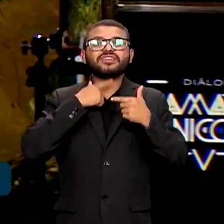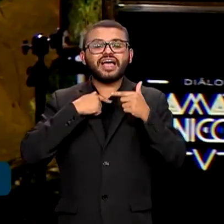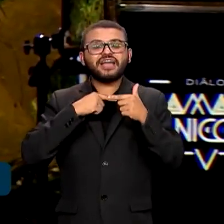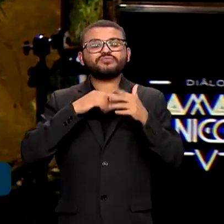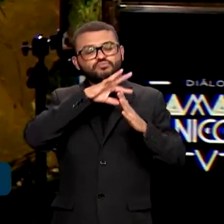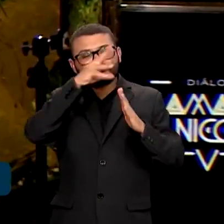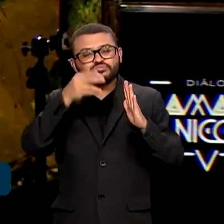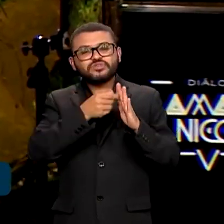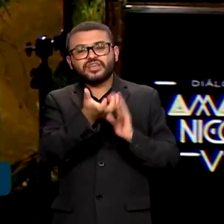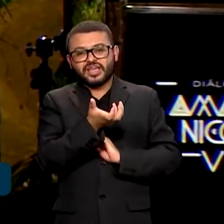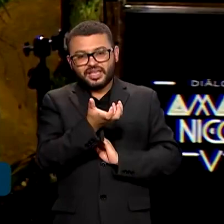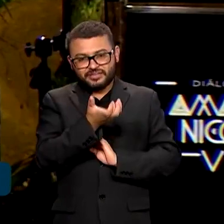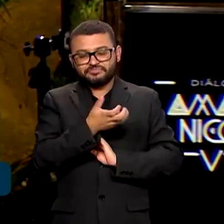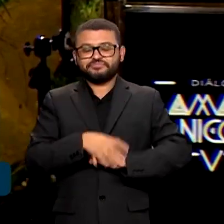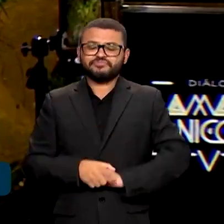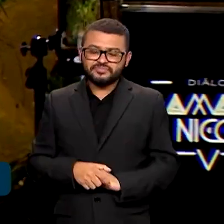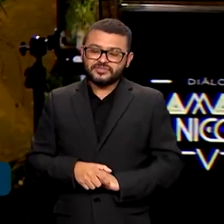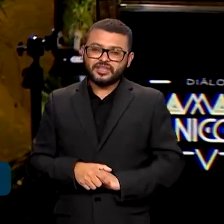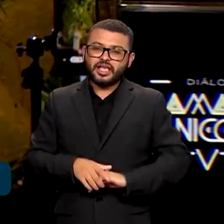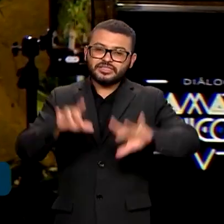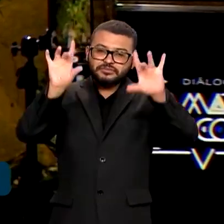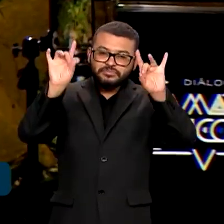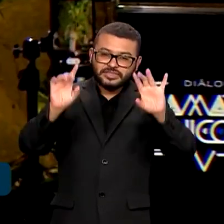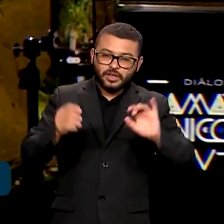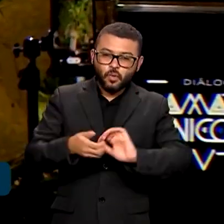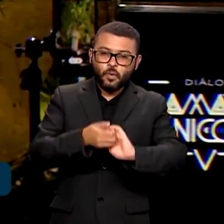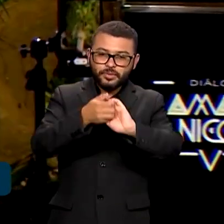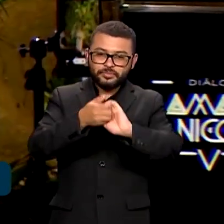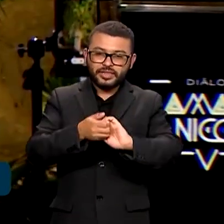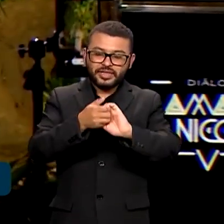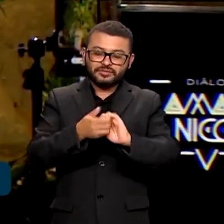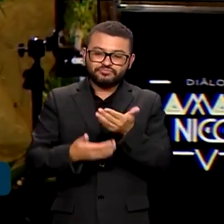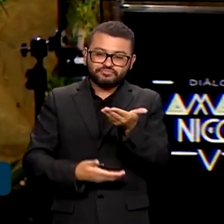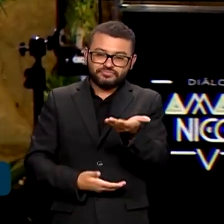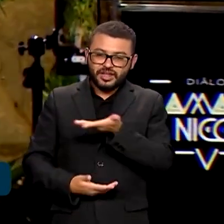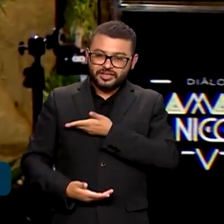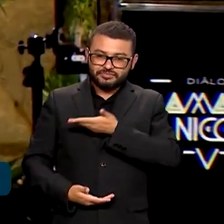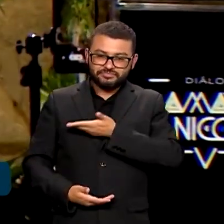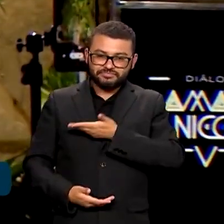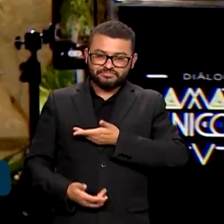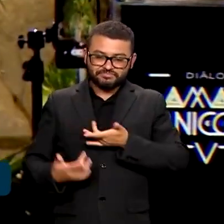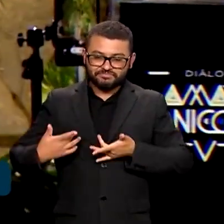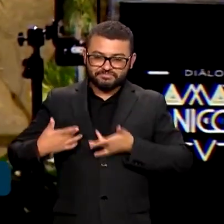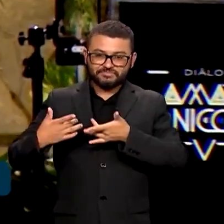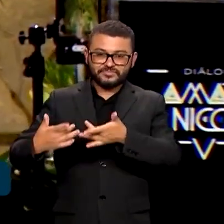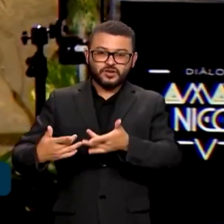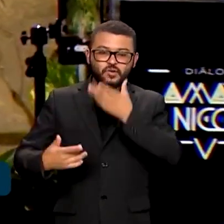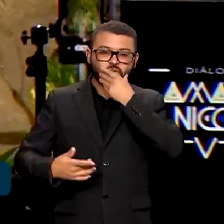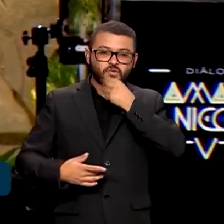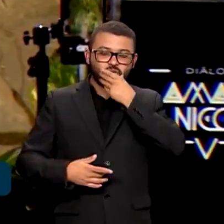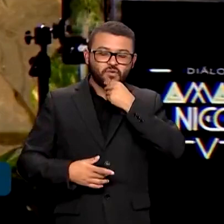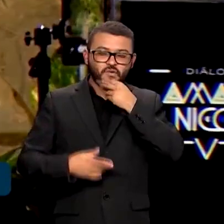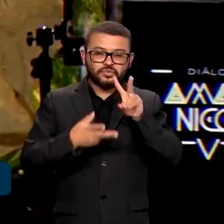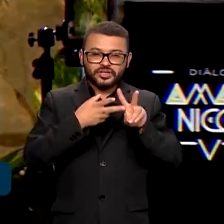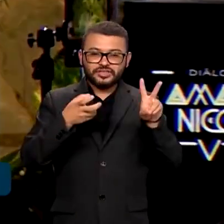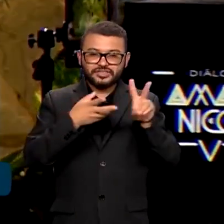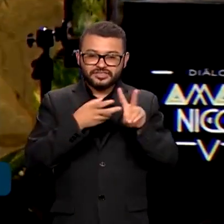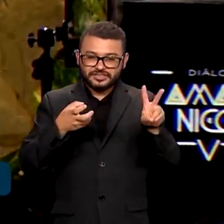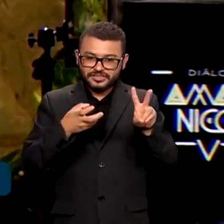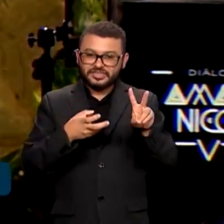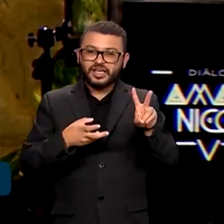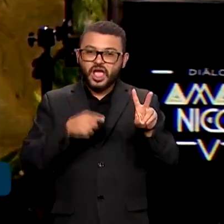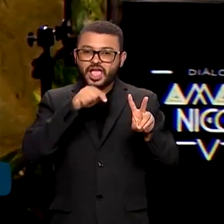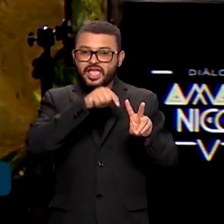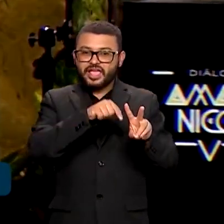Amazônia. Quero cumprimentar de um modo especial, querido amigo, o cacique Raoni, que acabou